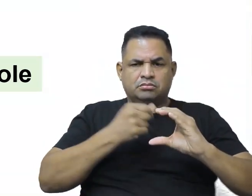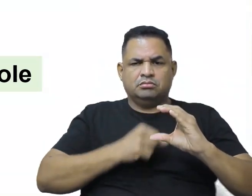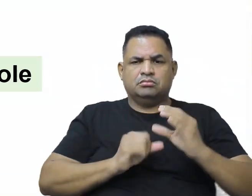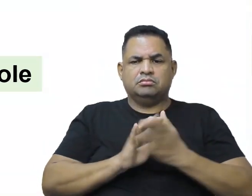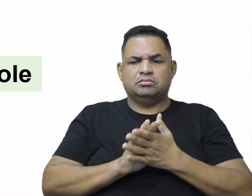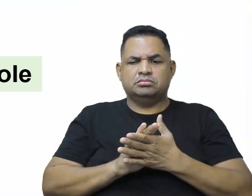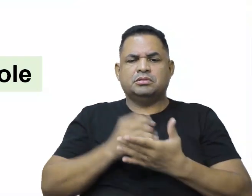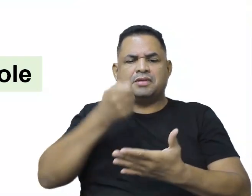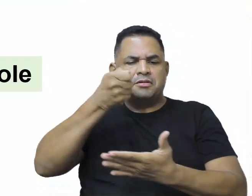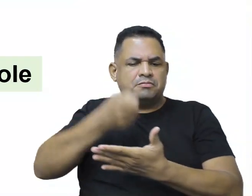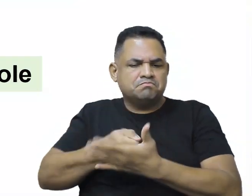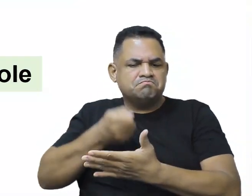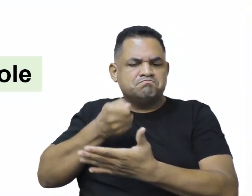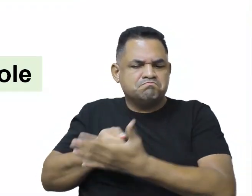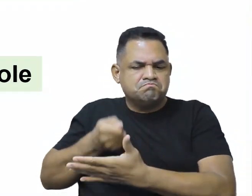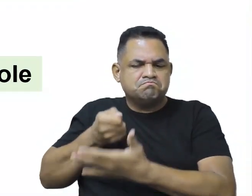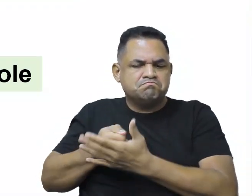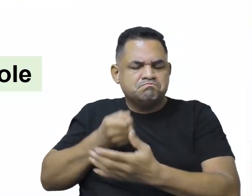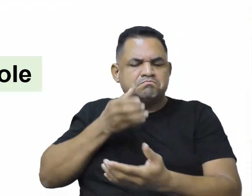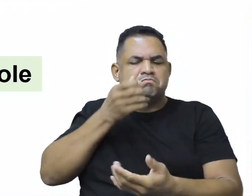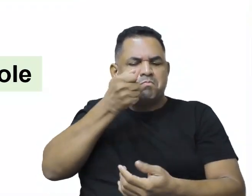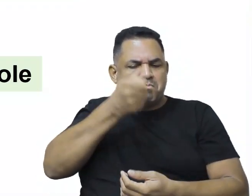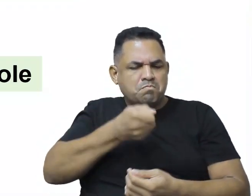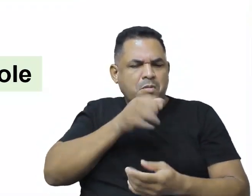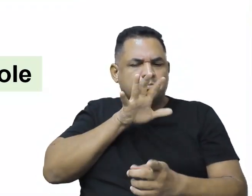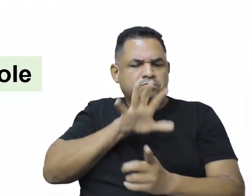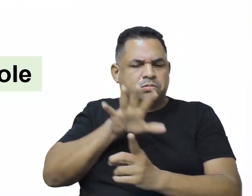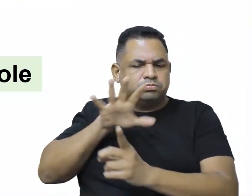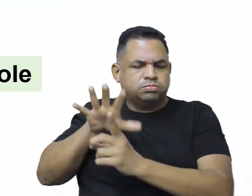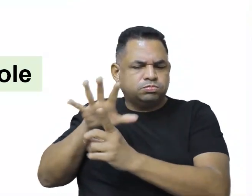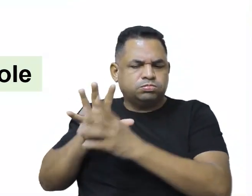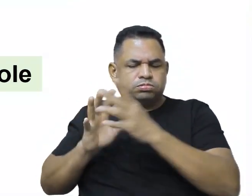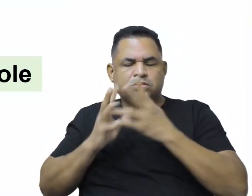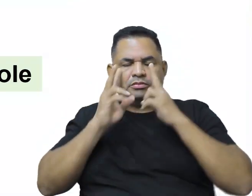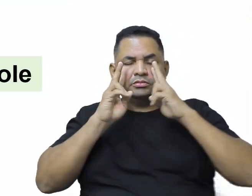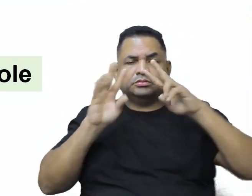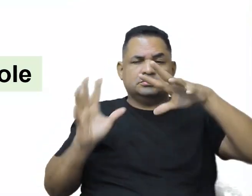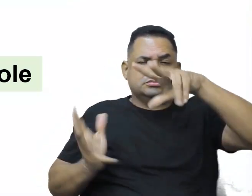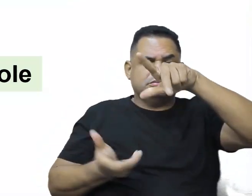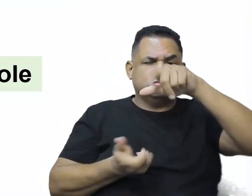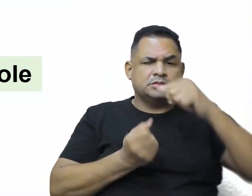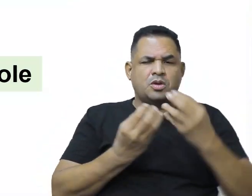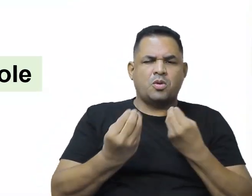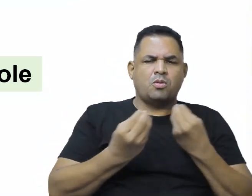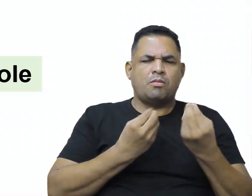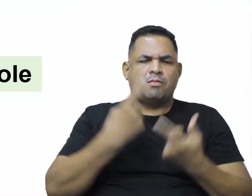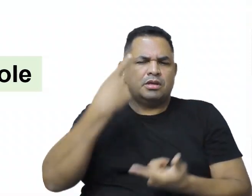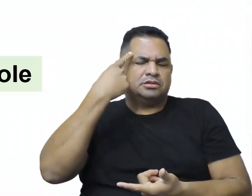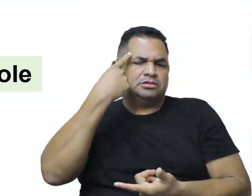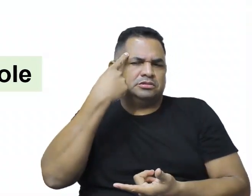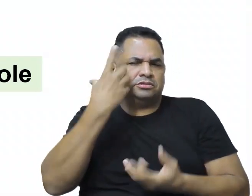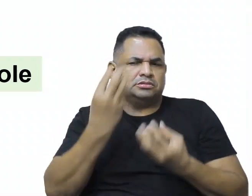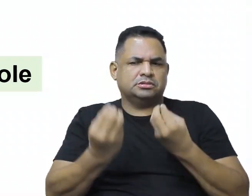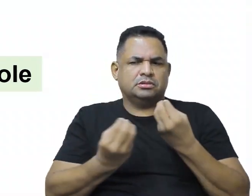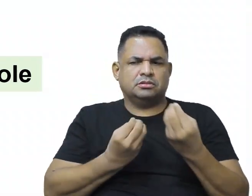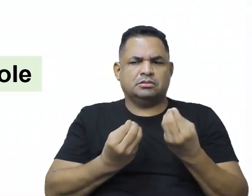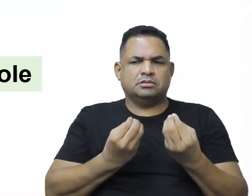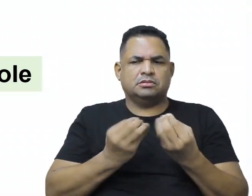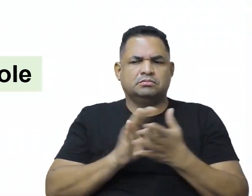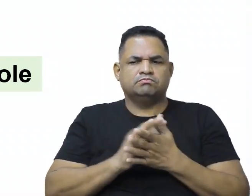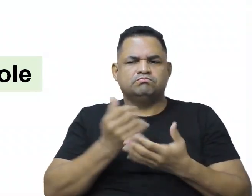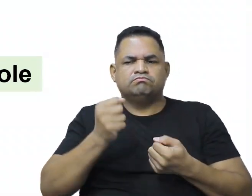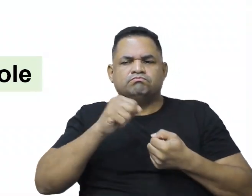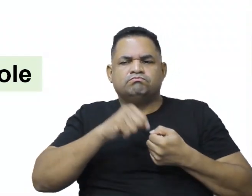ele vai digitando essa visão de mundo Essa maneira de pensar essa maneira